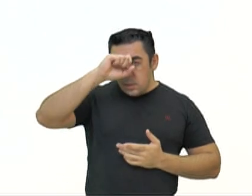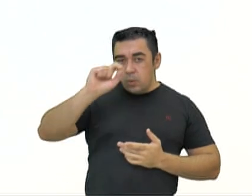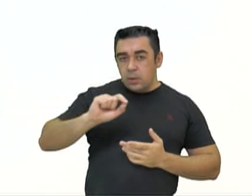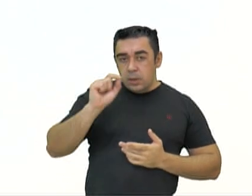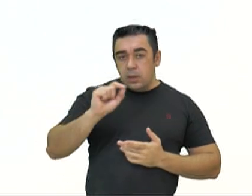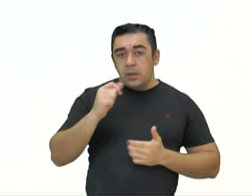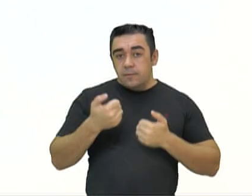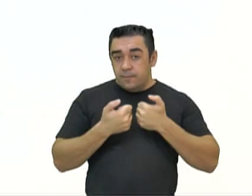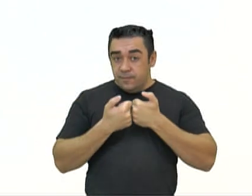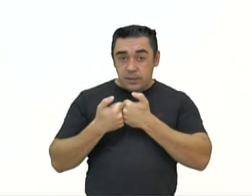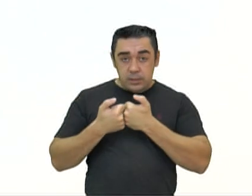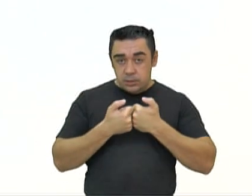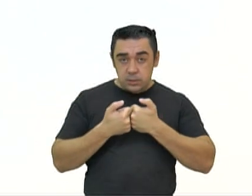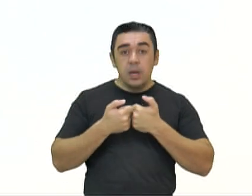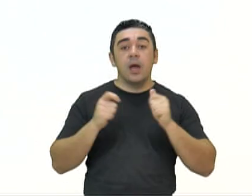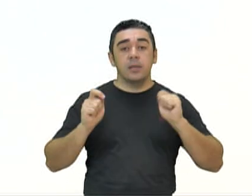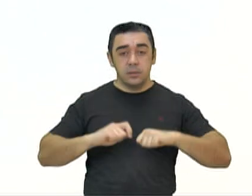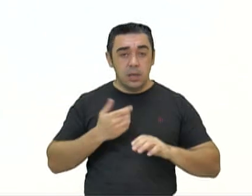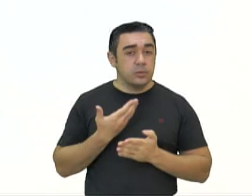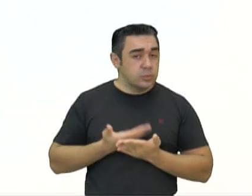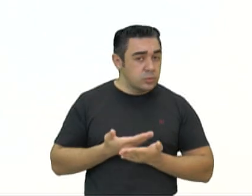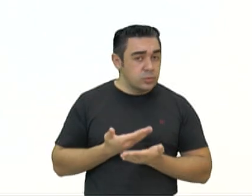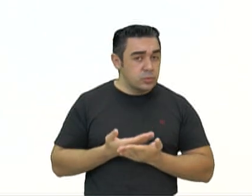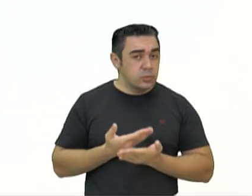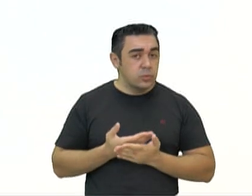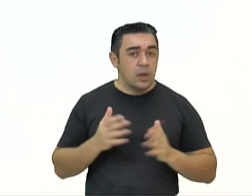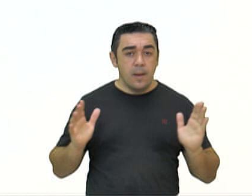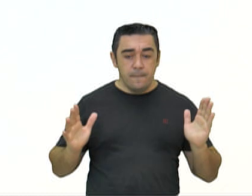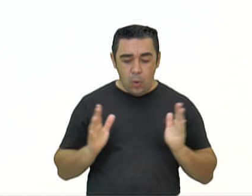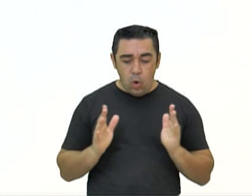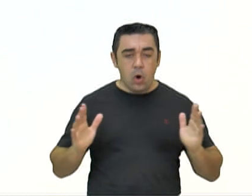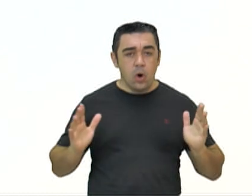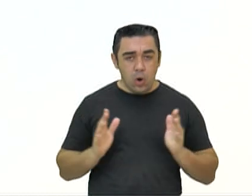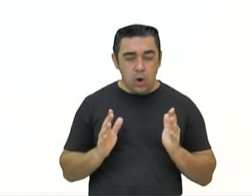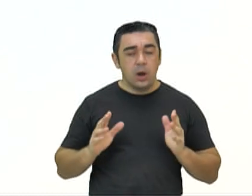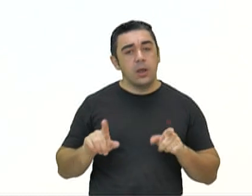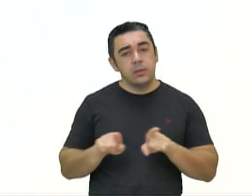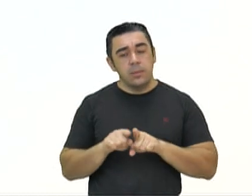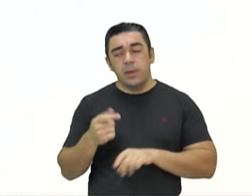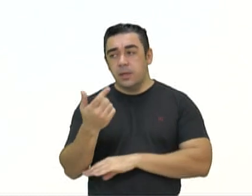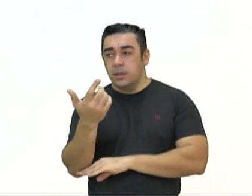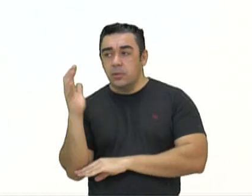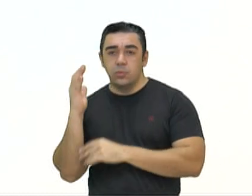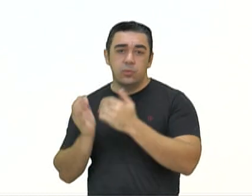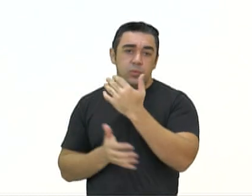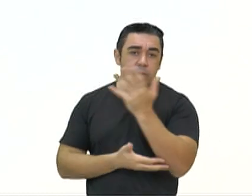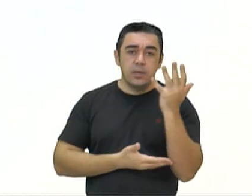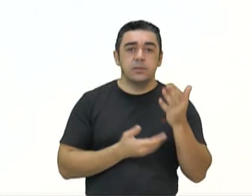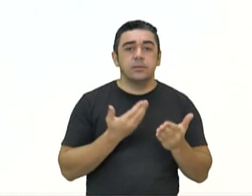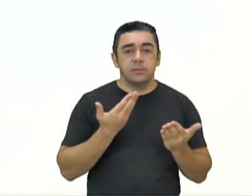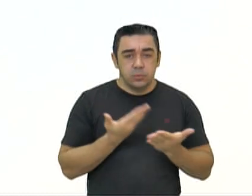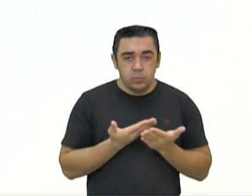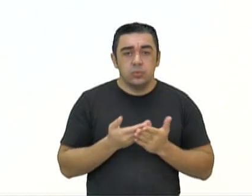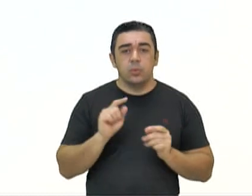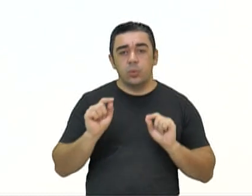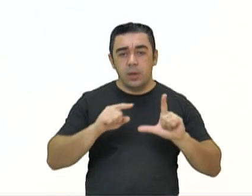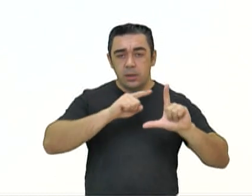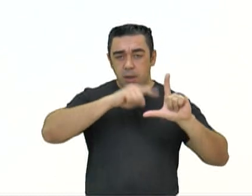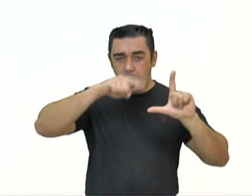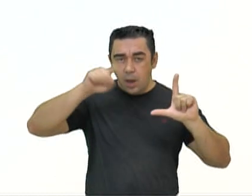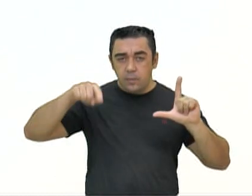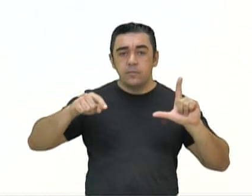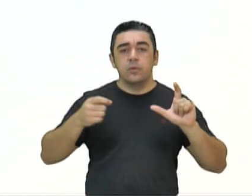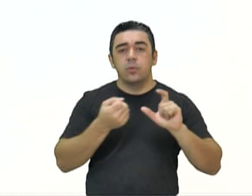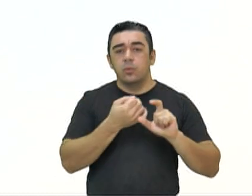é que nós podemos estudar o comportamento da natureza através de gráficos, através de equações